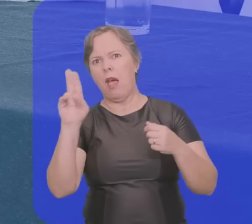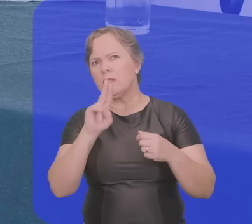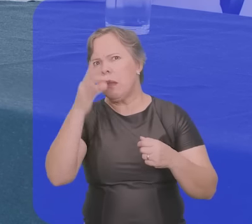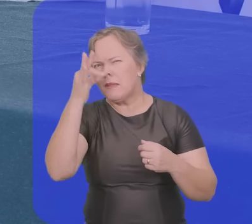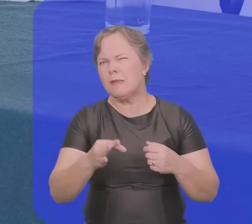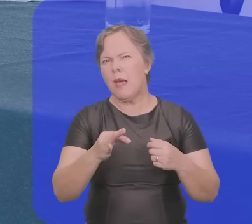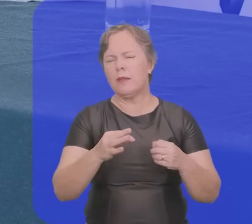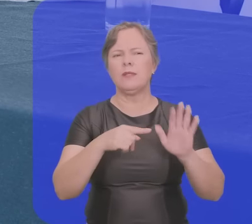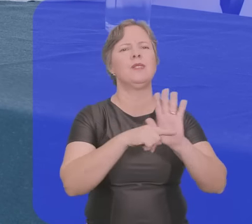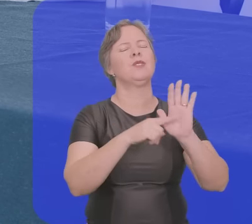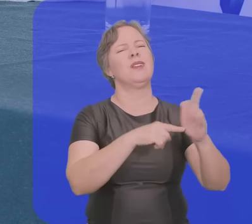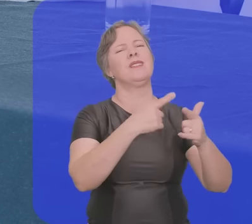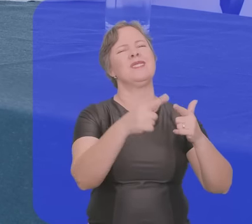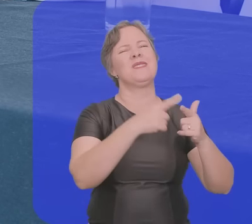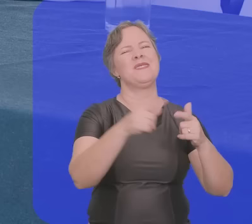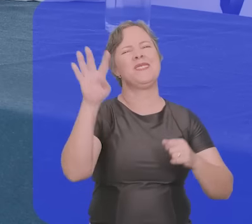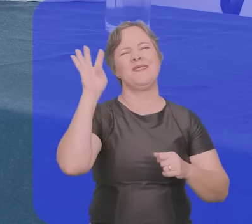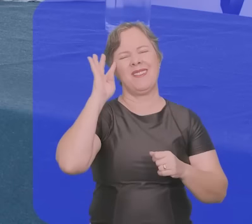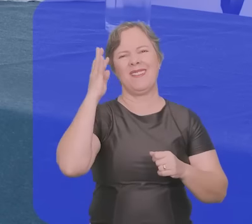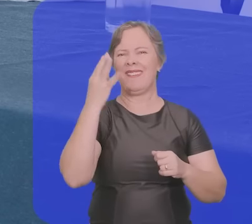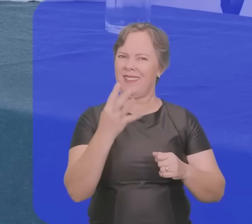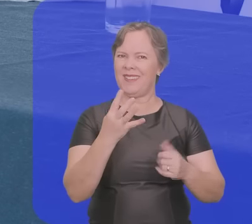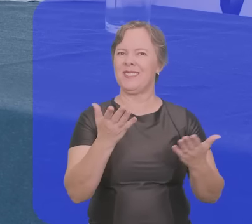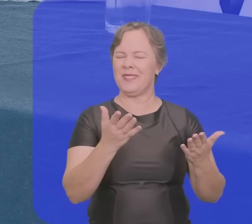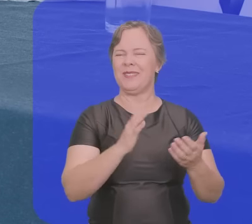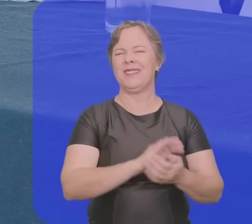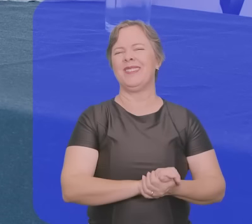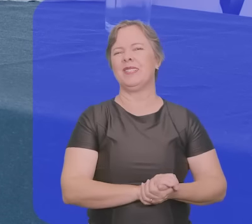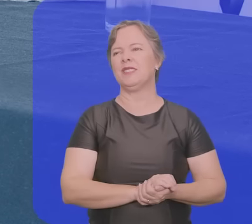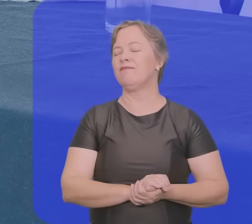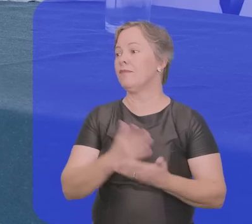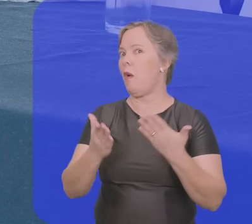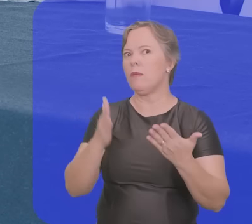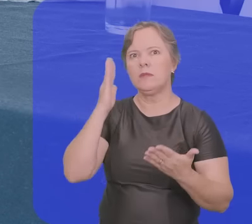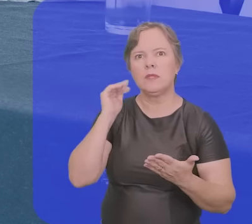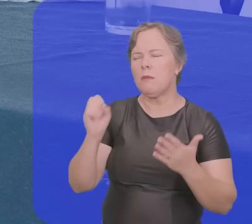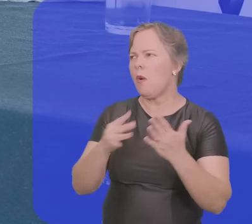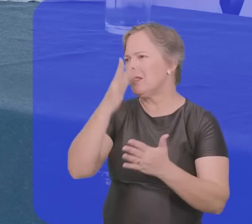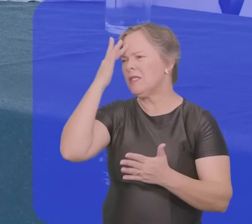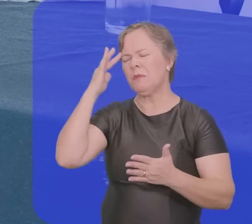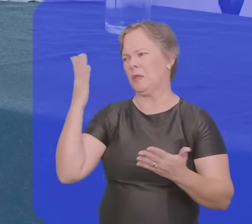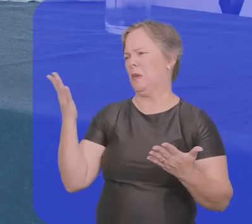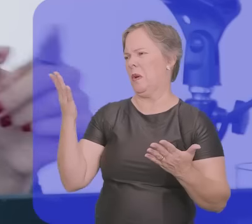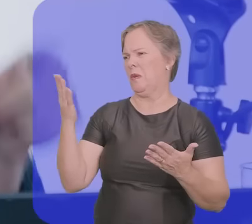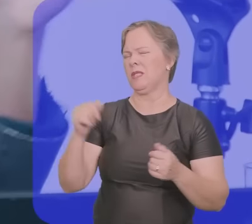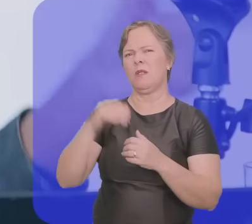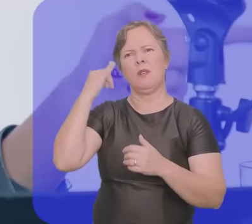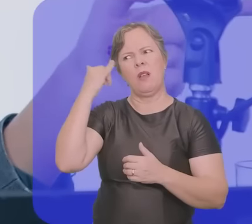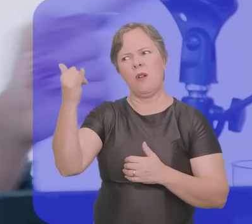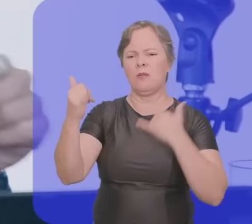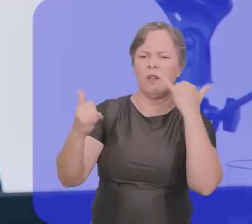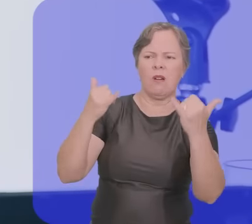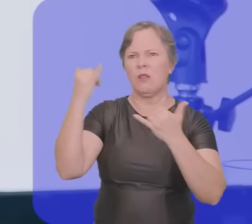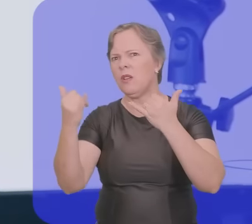ajudaria a resolver este tipo de solução. Não, e a gente não sabe quantas pessoas, a pessoa que ligou para você, quantos clientes iguais